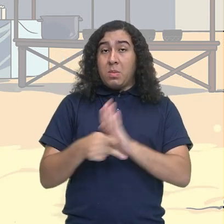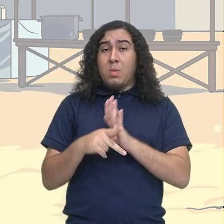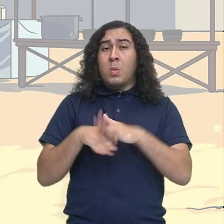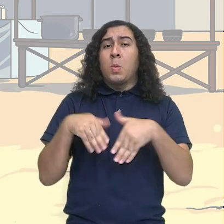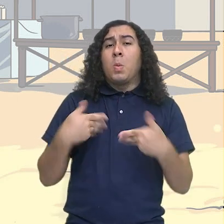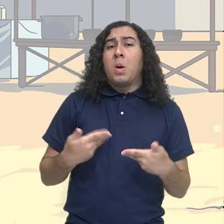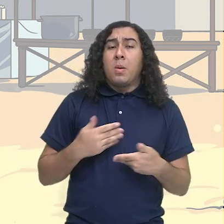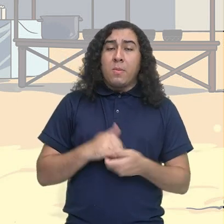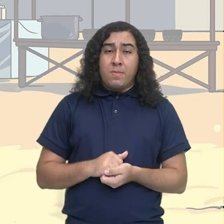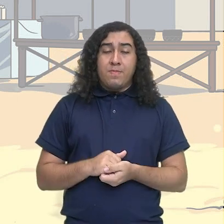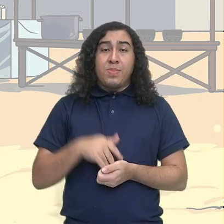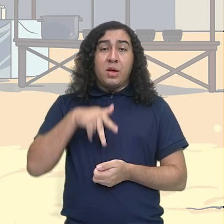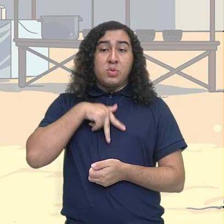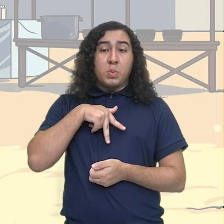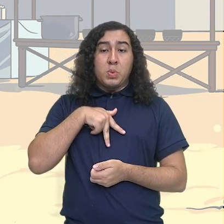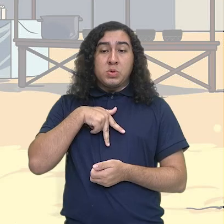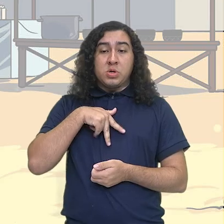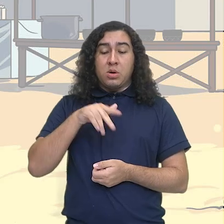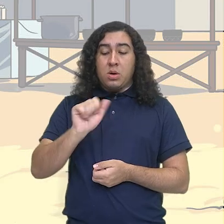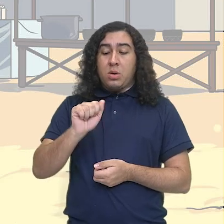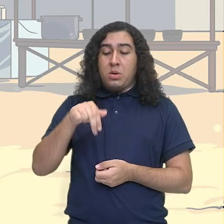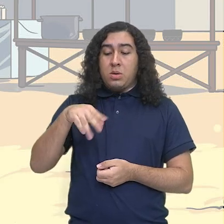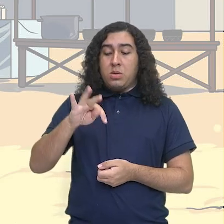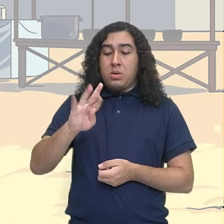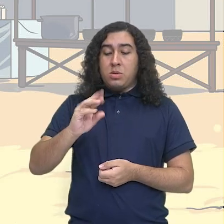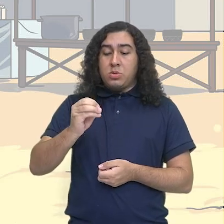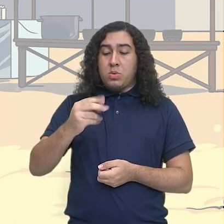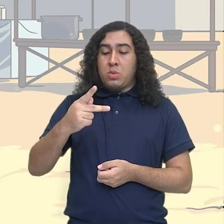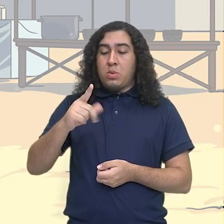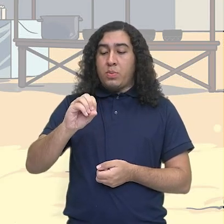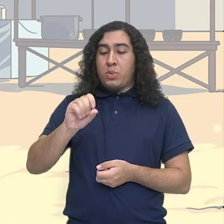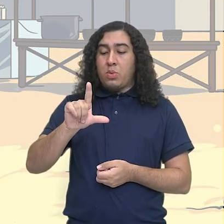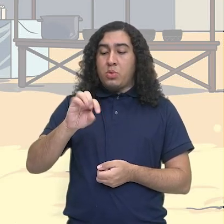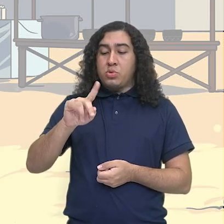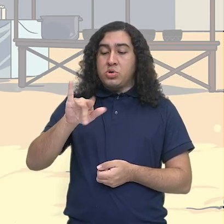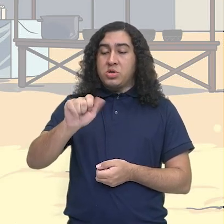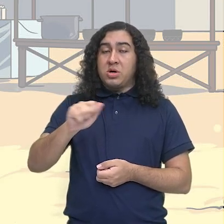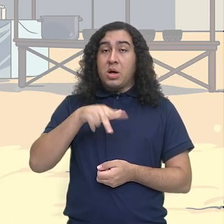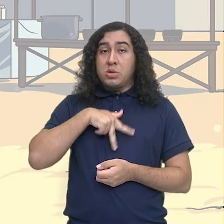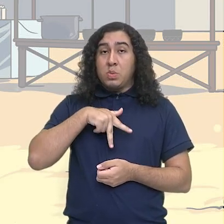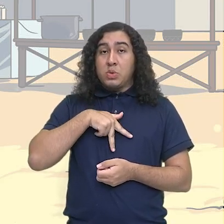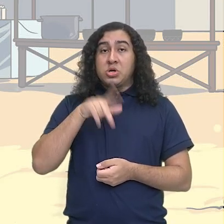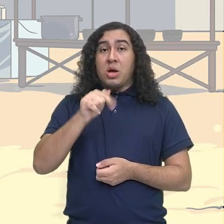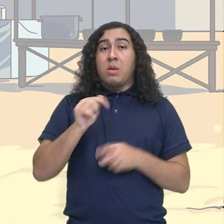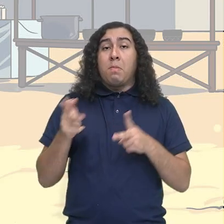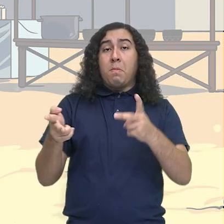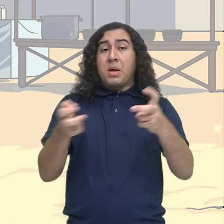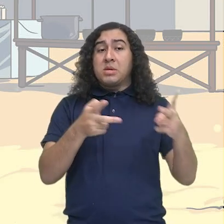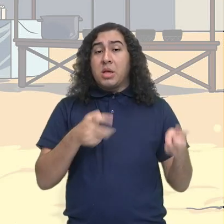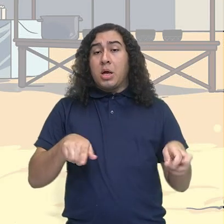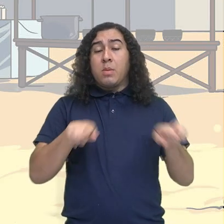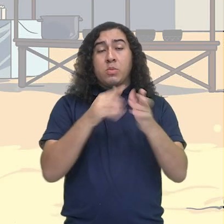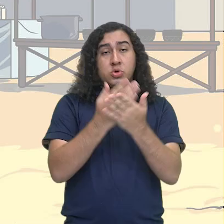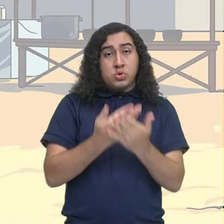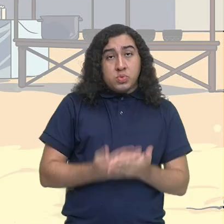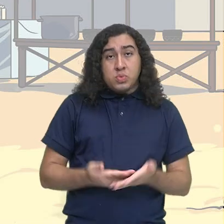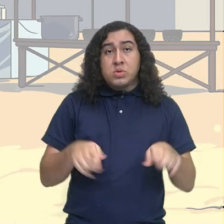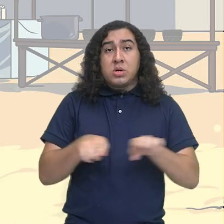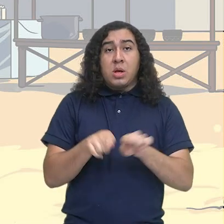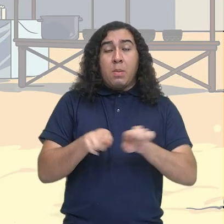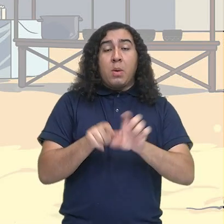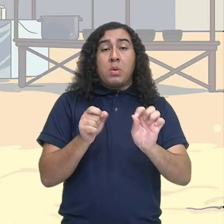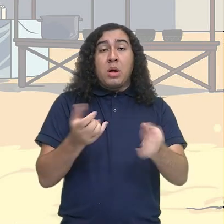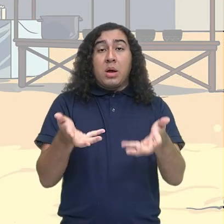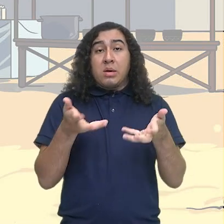que é a antropologia. Sim, a antropologia, ela percebe, ela estuda, ela